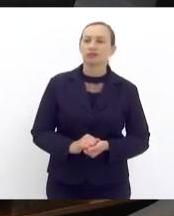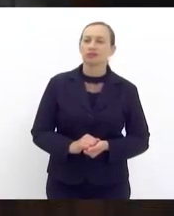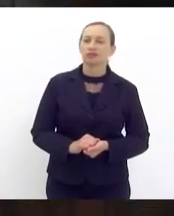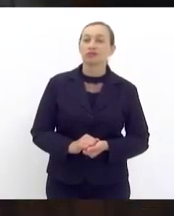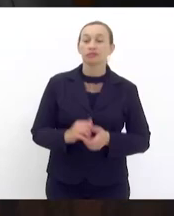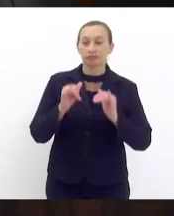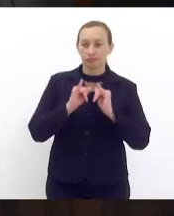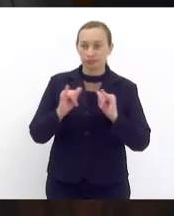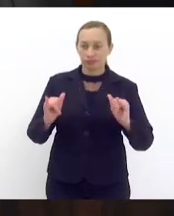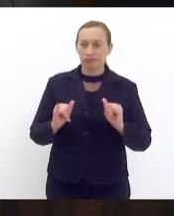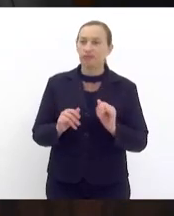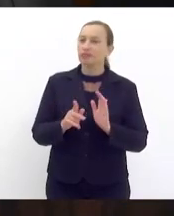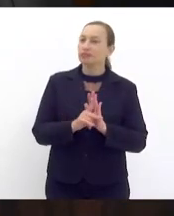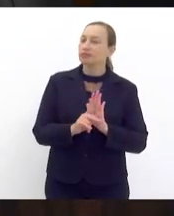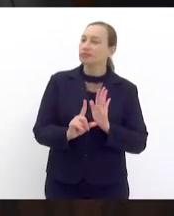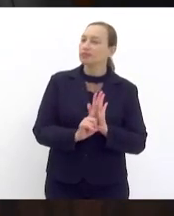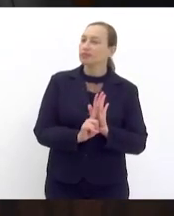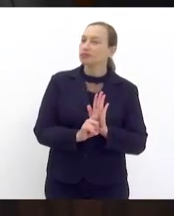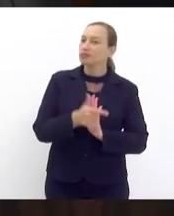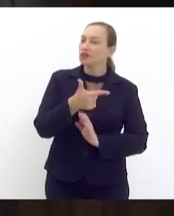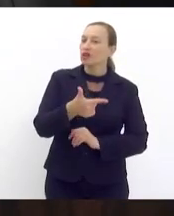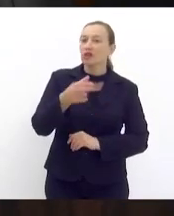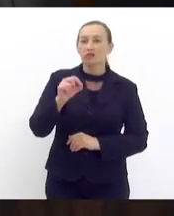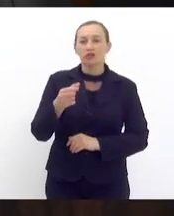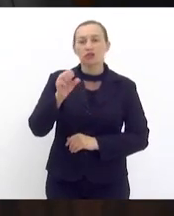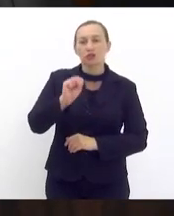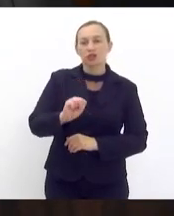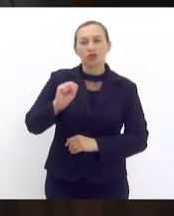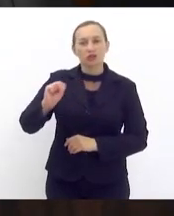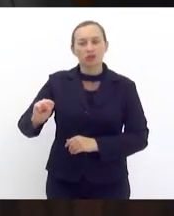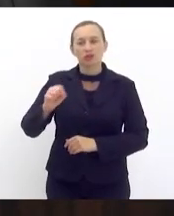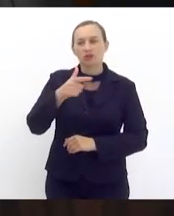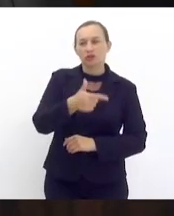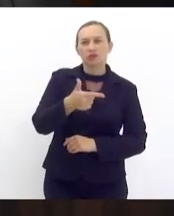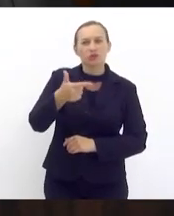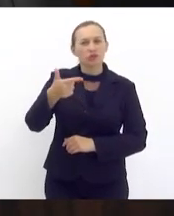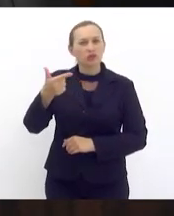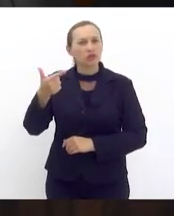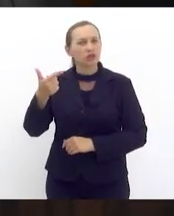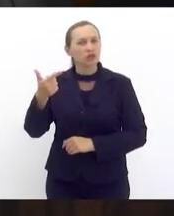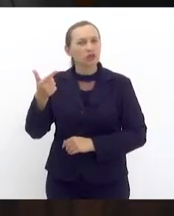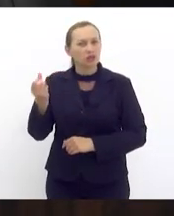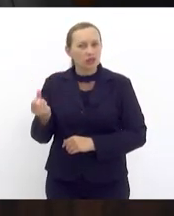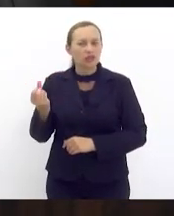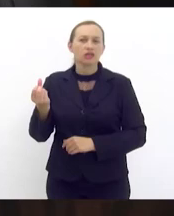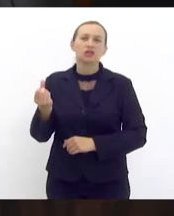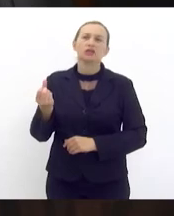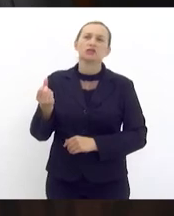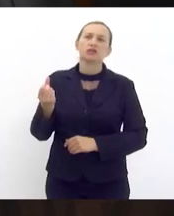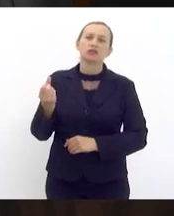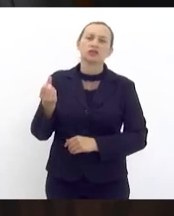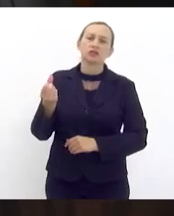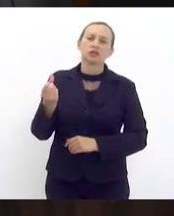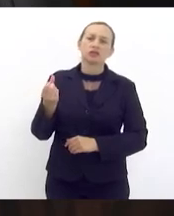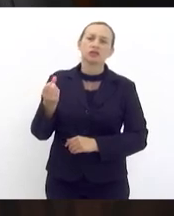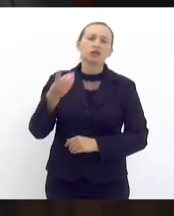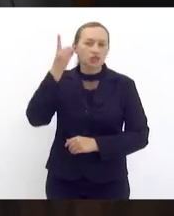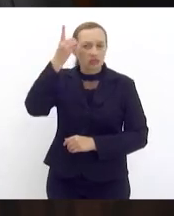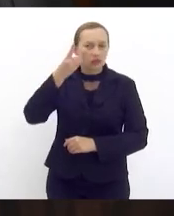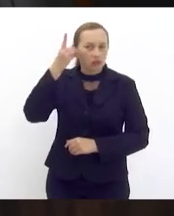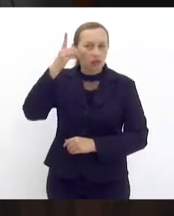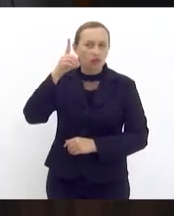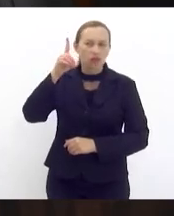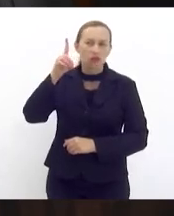anuncio projeto de 2088 de 2016 de autoria Deputado